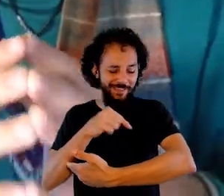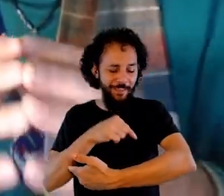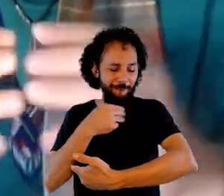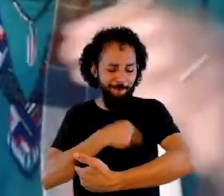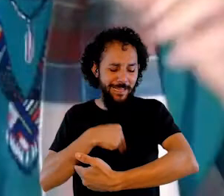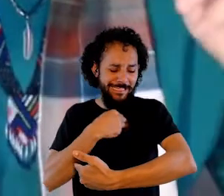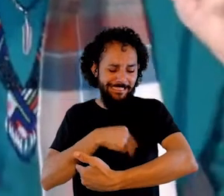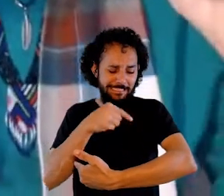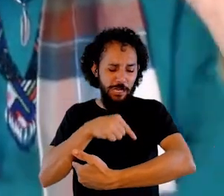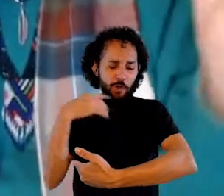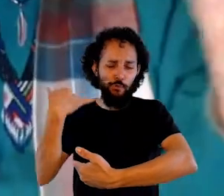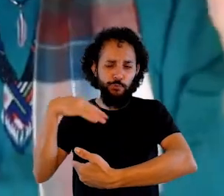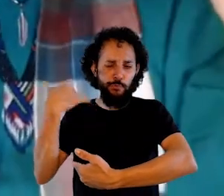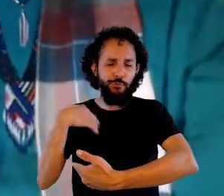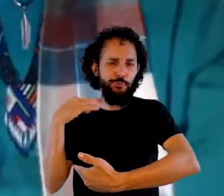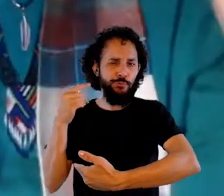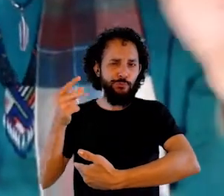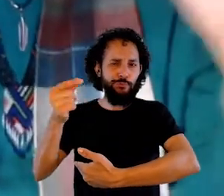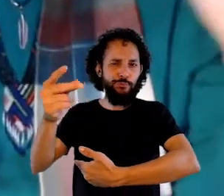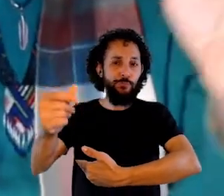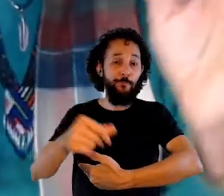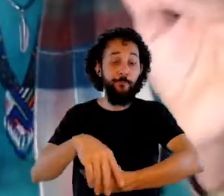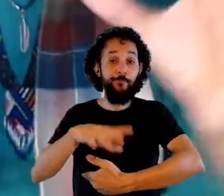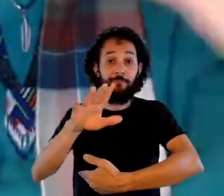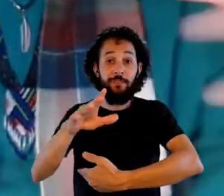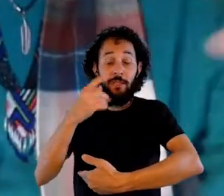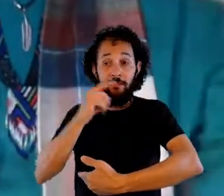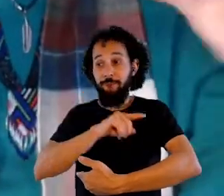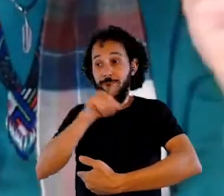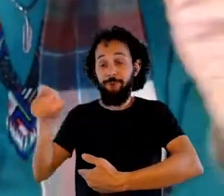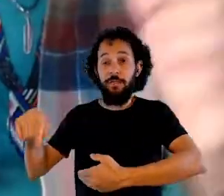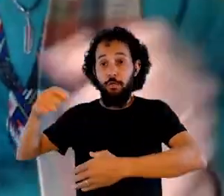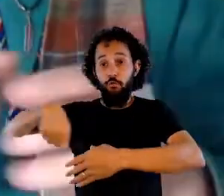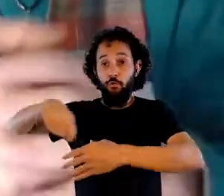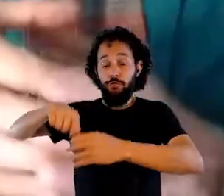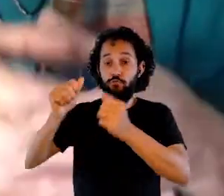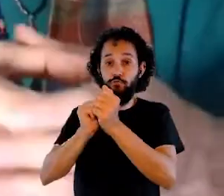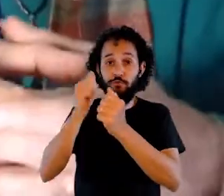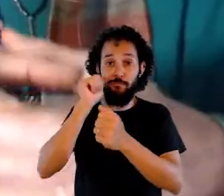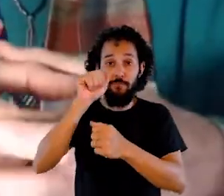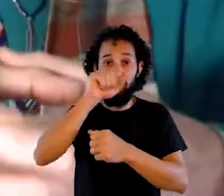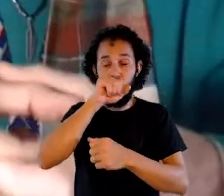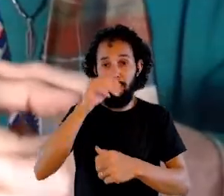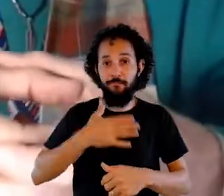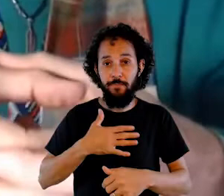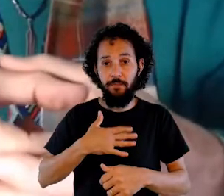ela vai até a cozinha, junto com a minha mãe, ali, incorporada, pega uma